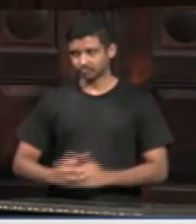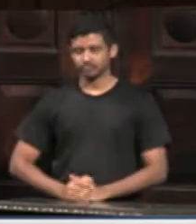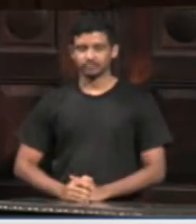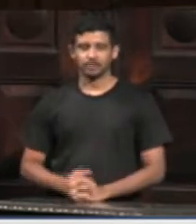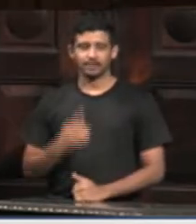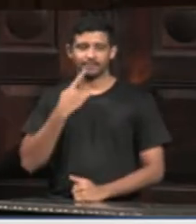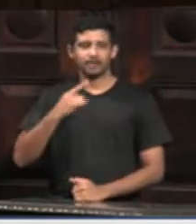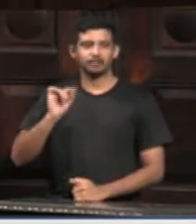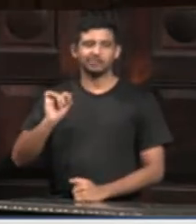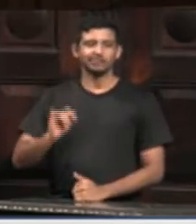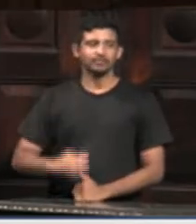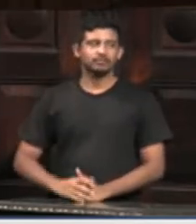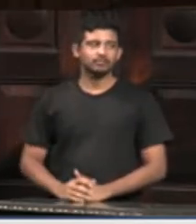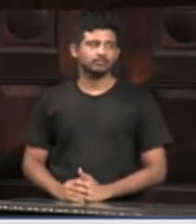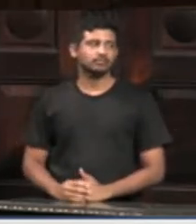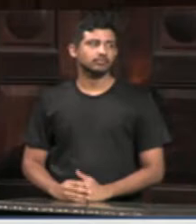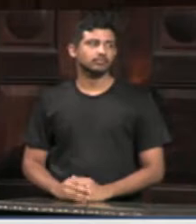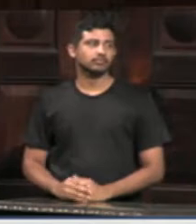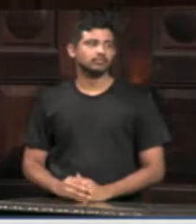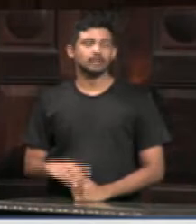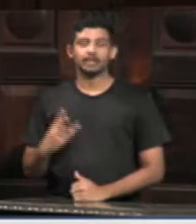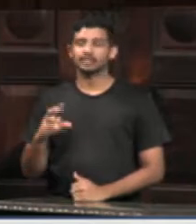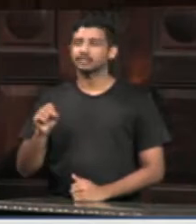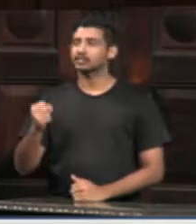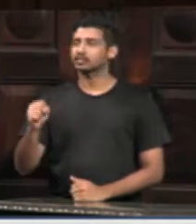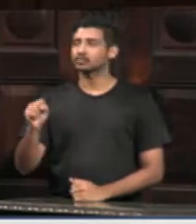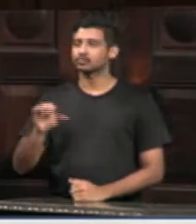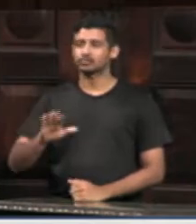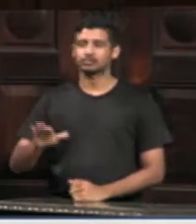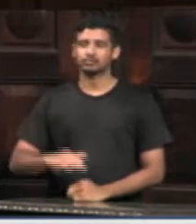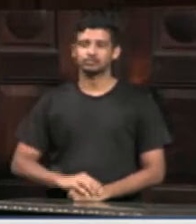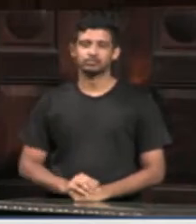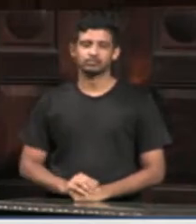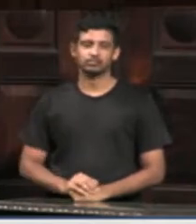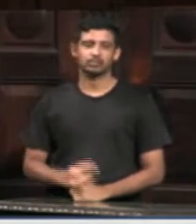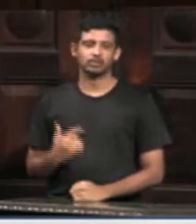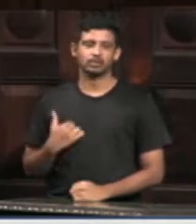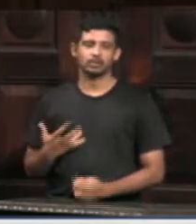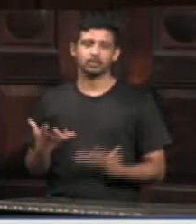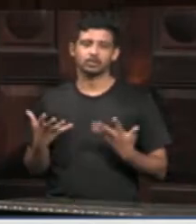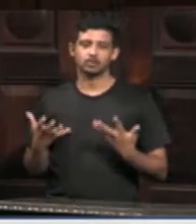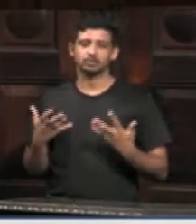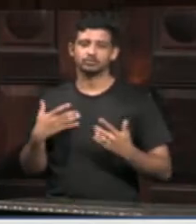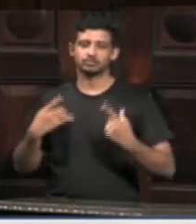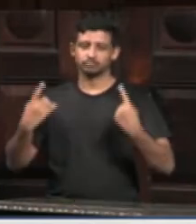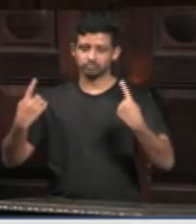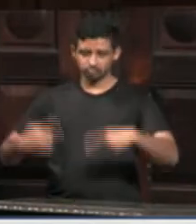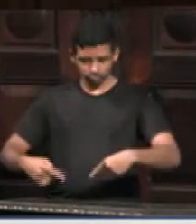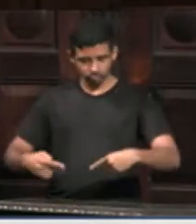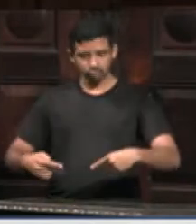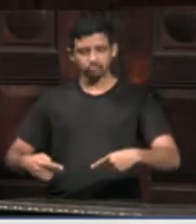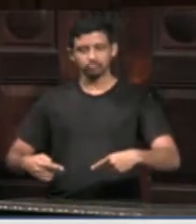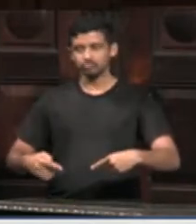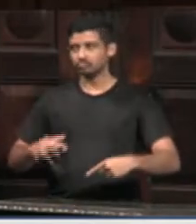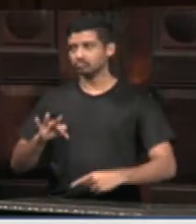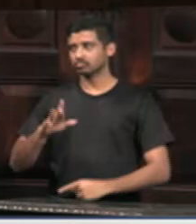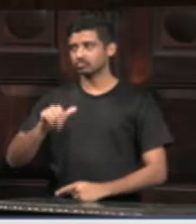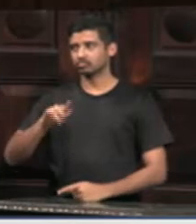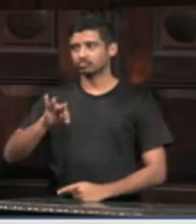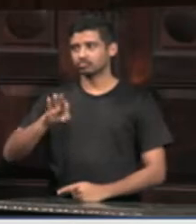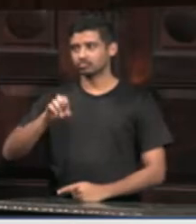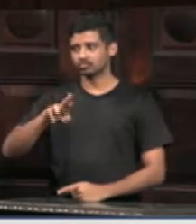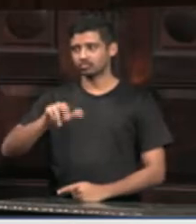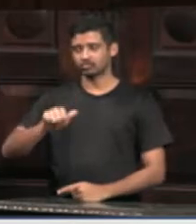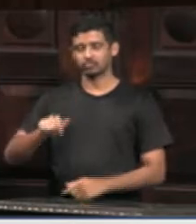dizendo o seguinte, em 30 segundos, que quero fazer uma disputa fraterna,